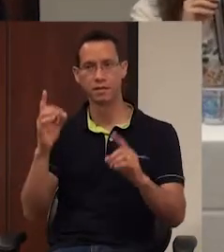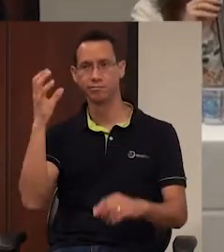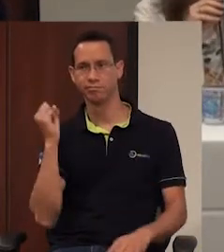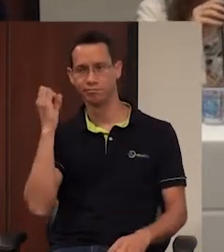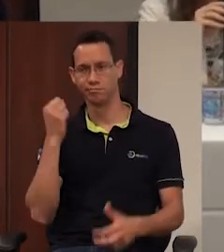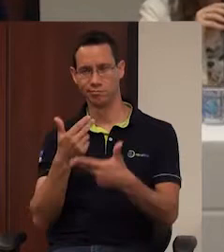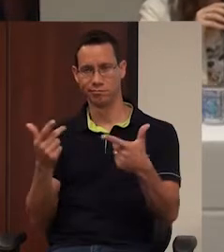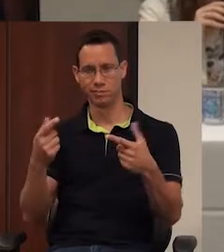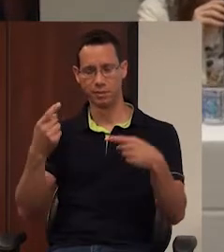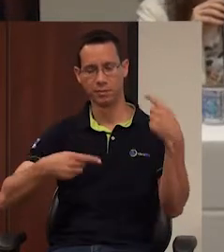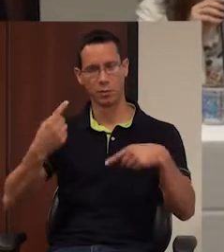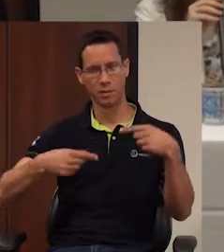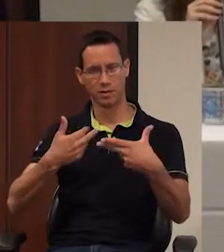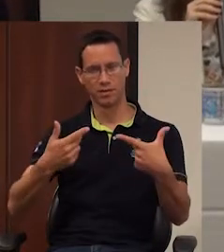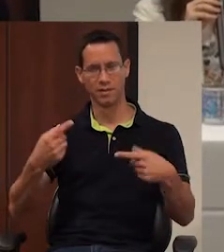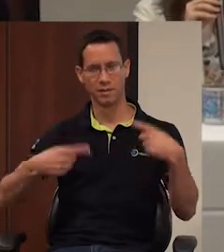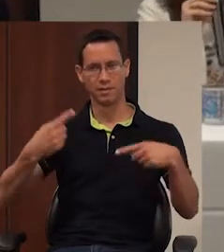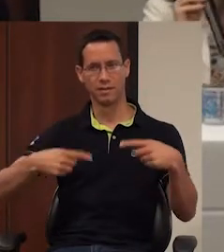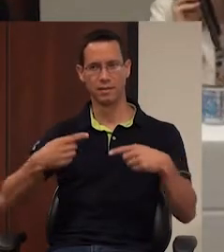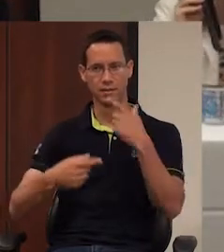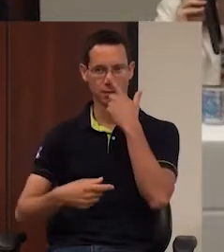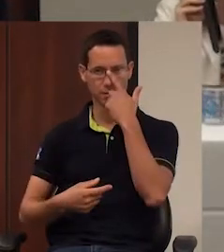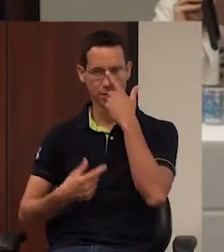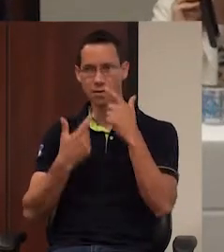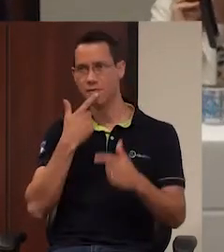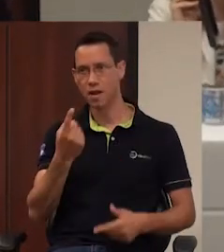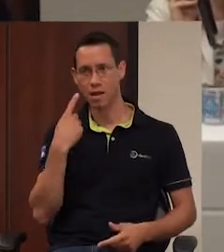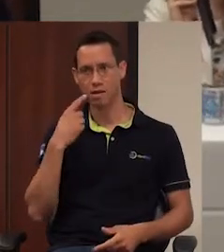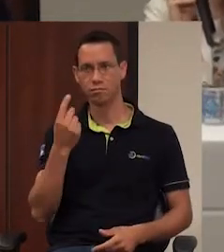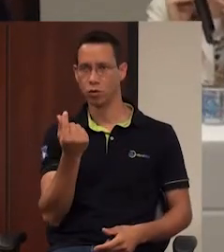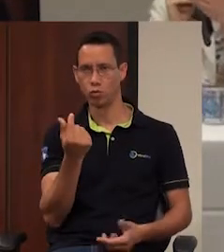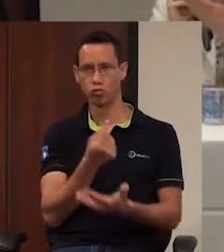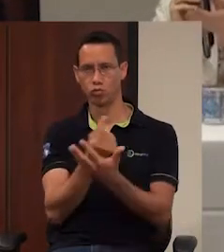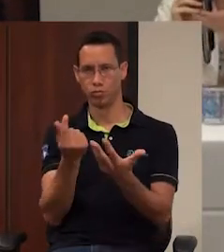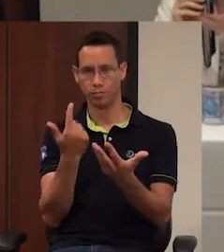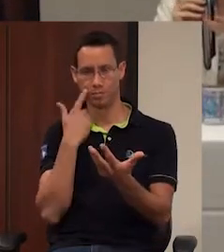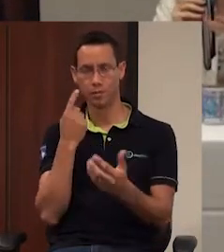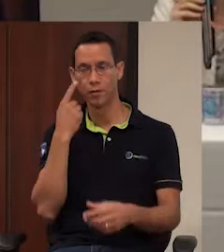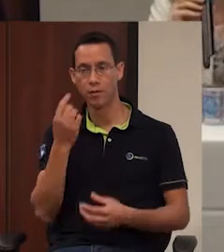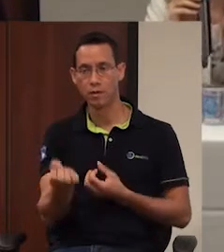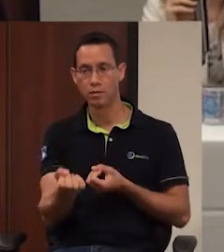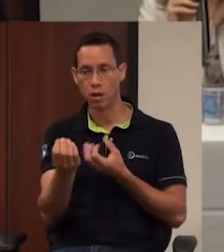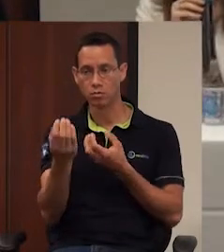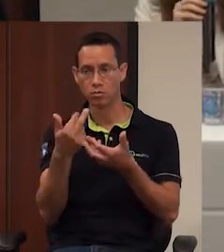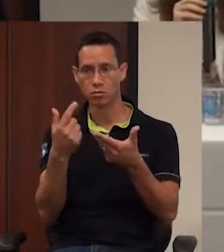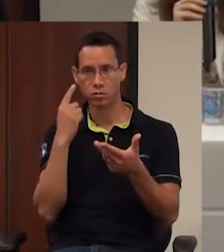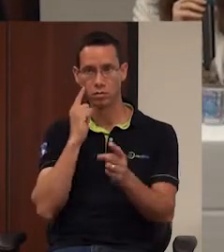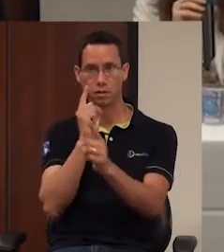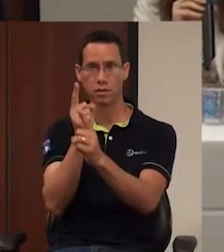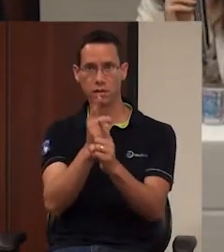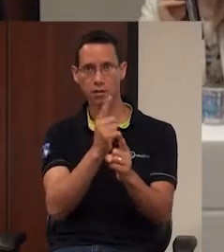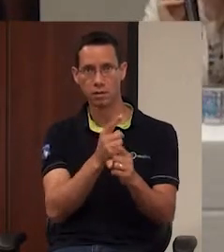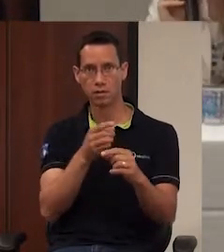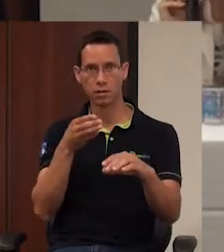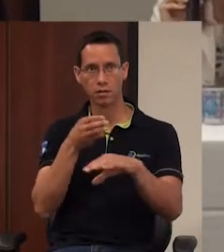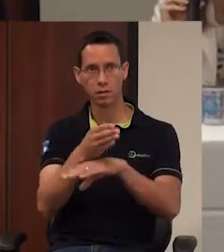falando do quê? Política pública. A gente está falando do quê? Recurso, né? Então, quando a gente vê dados como esse, que internação